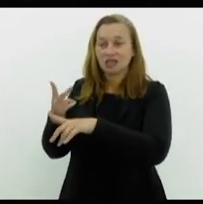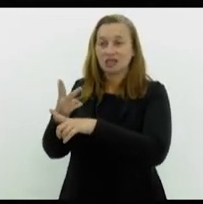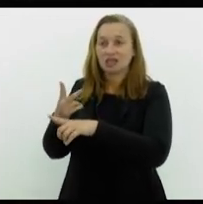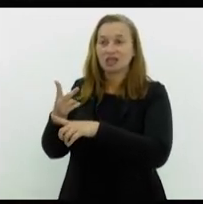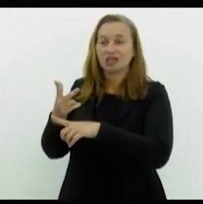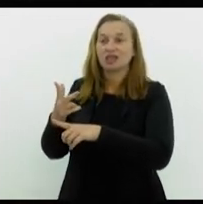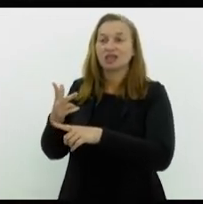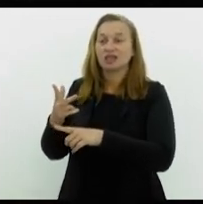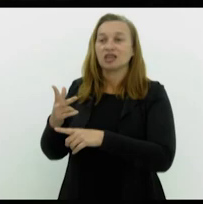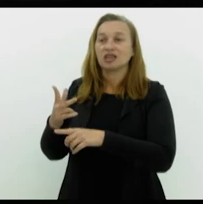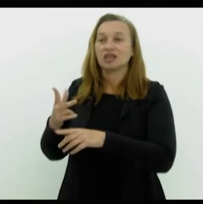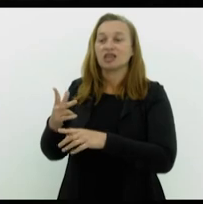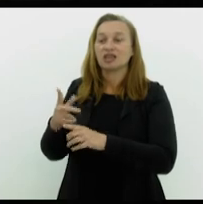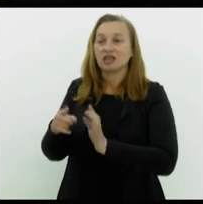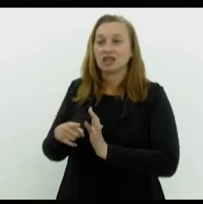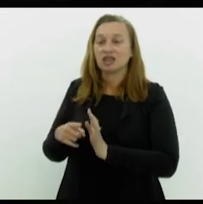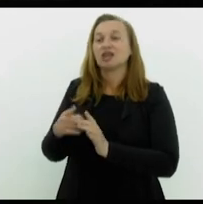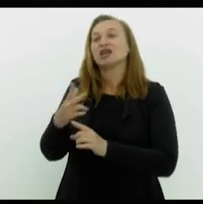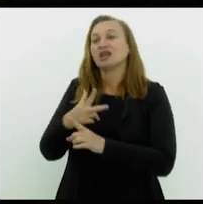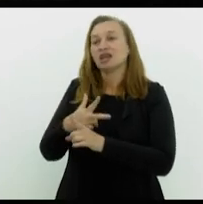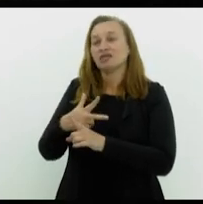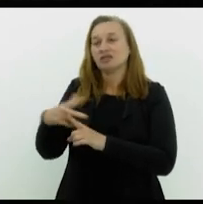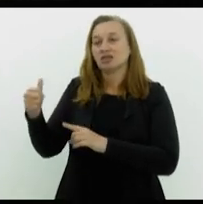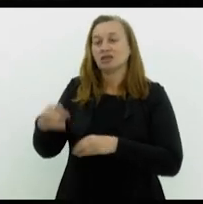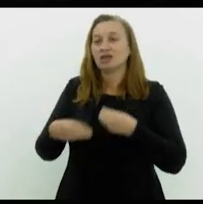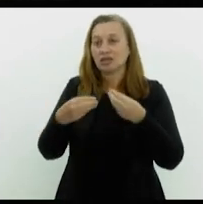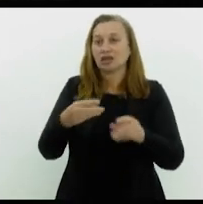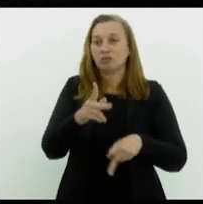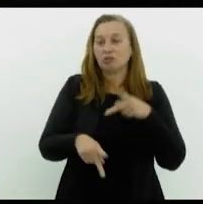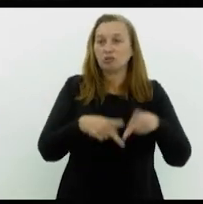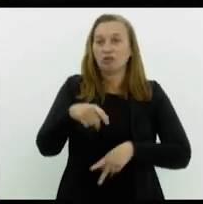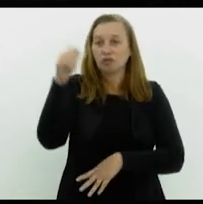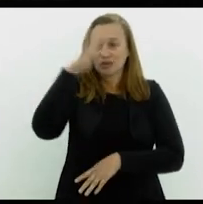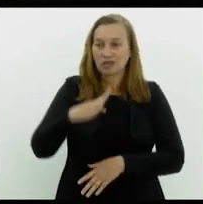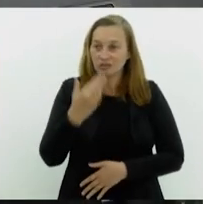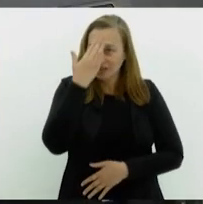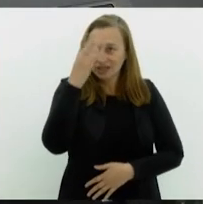a vontade da maioria da população brasileira. Muito obrigado, senhor presidente.